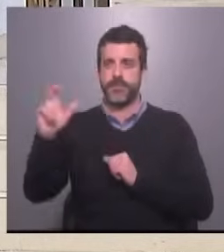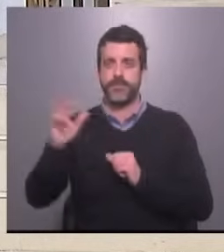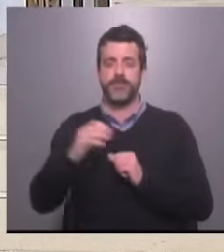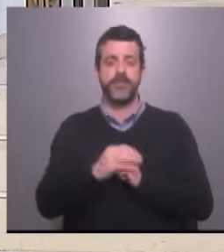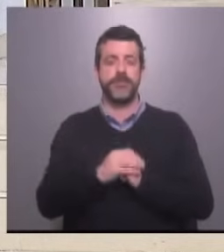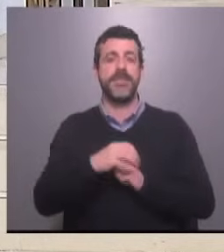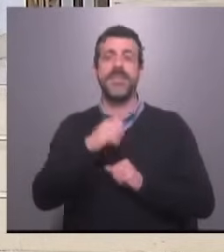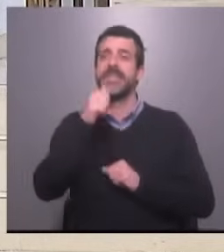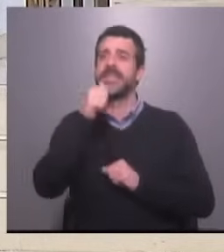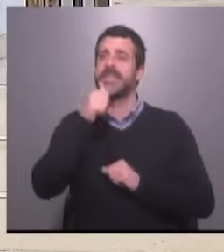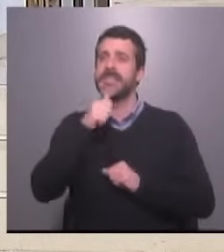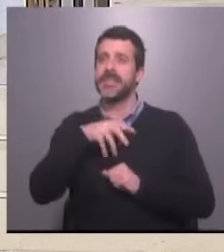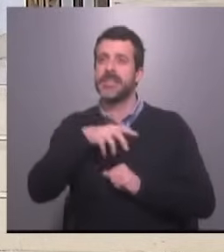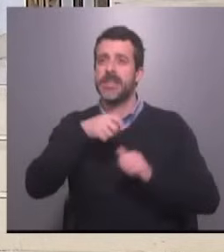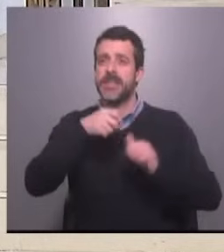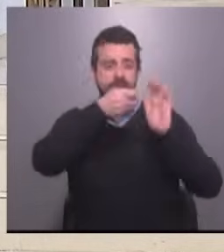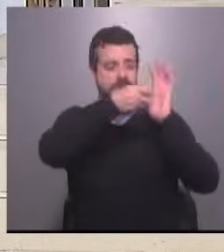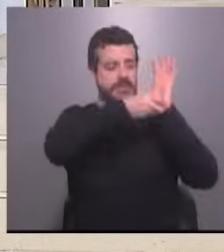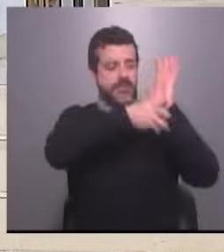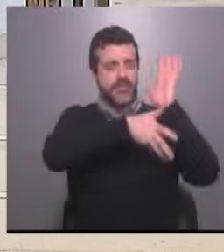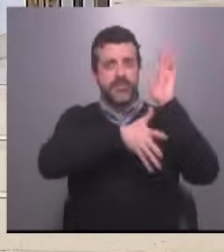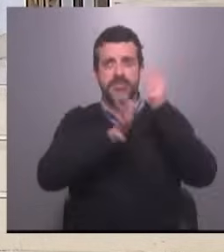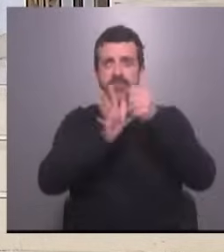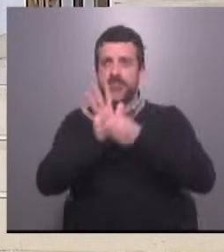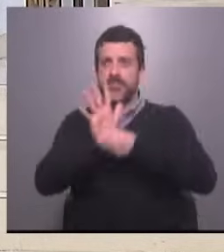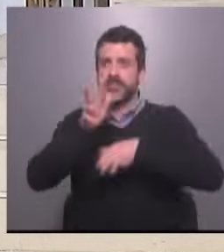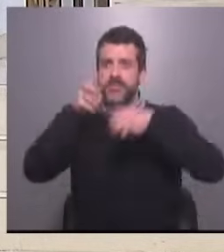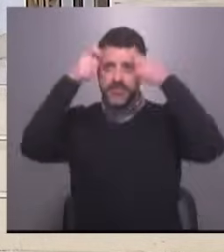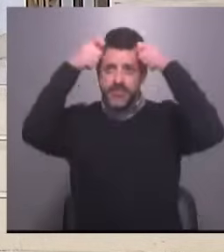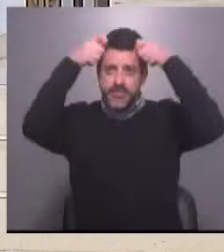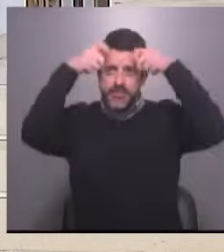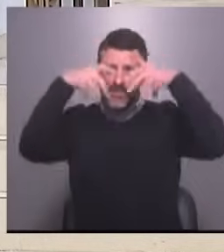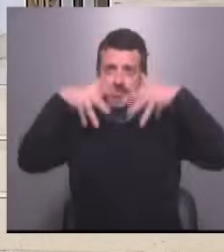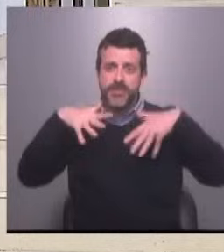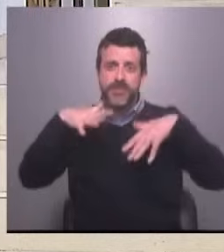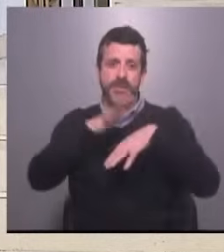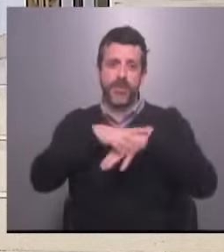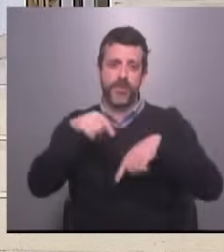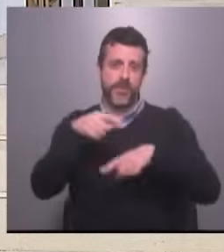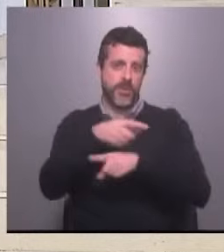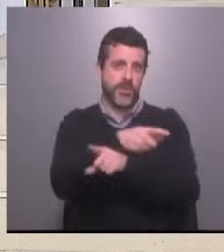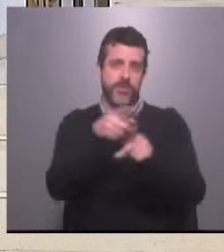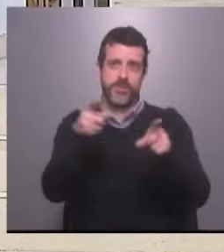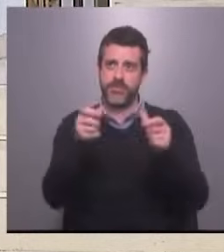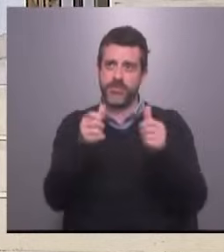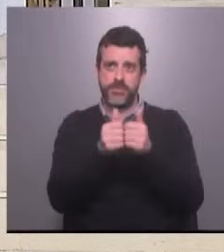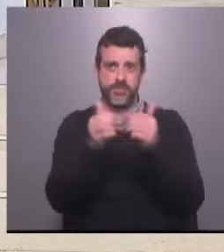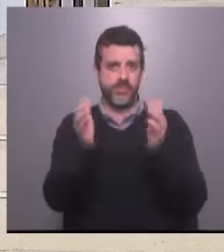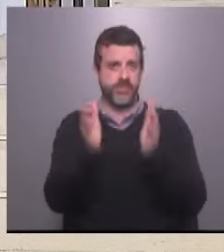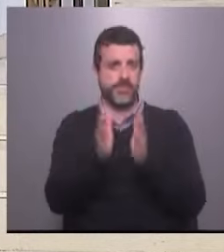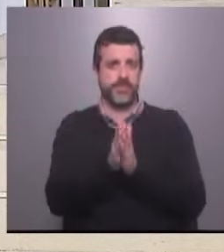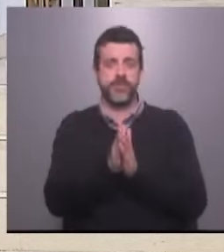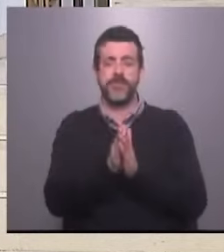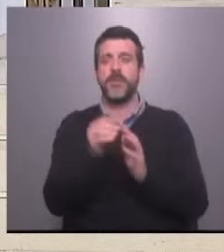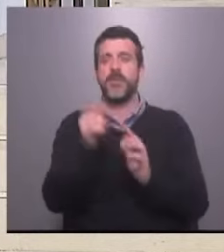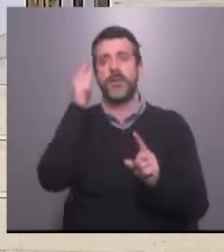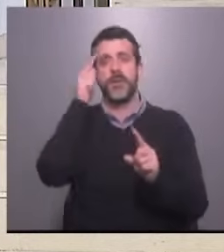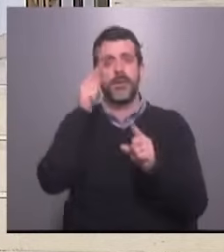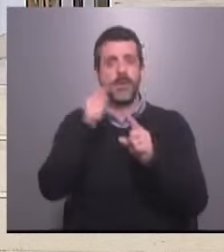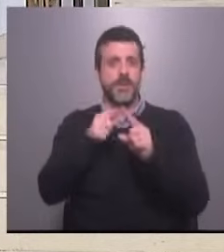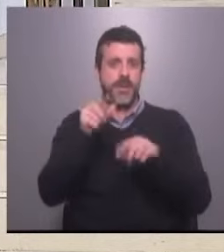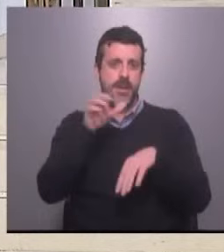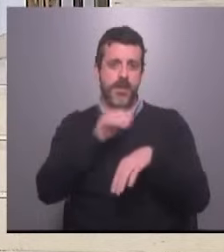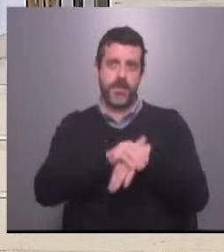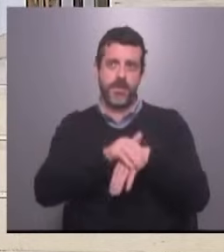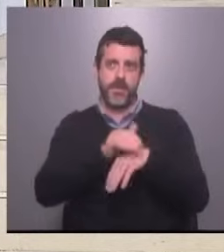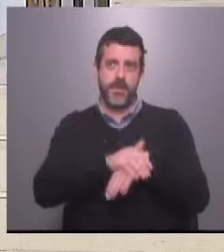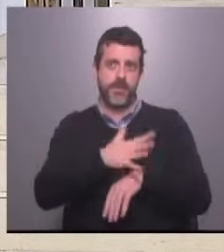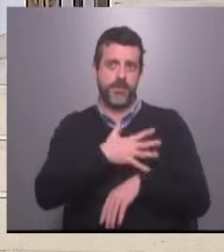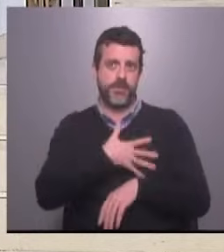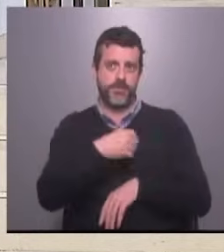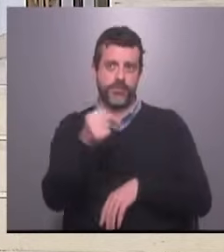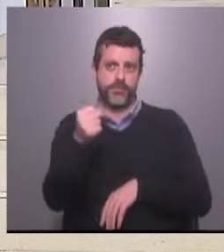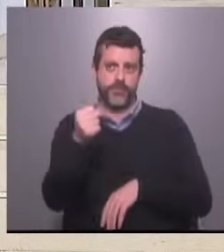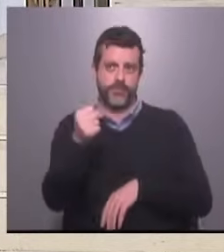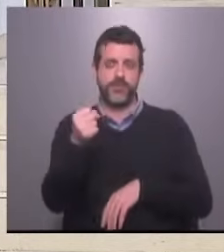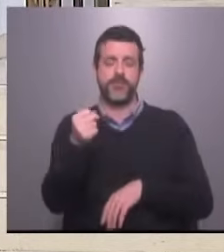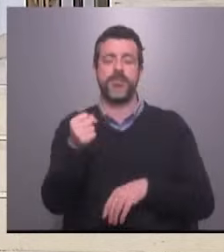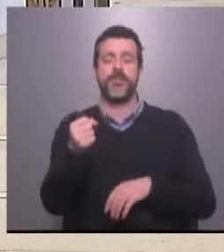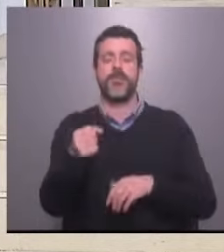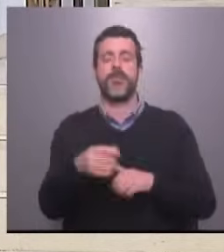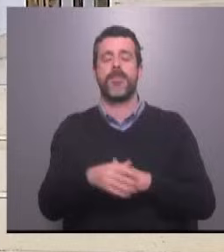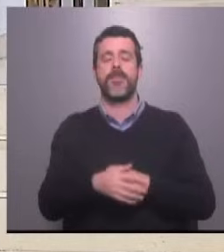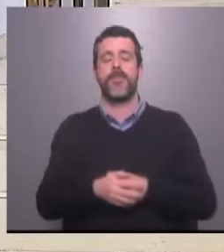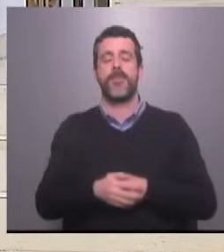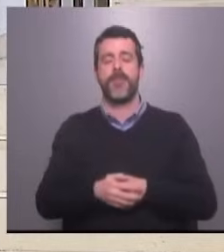nova e eterna aliança, que será derramado por vós e por todos